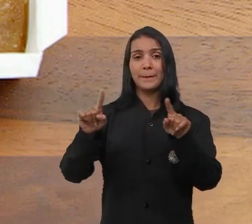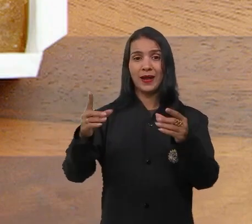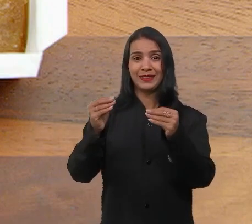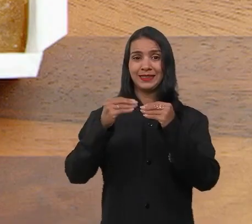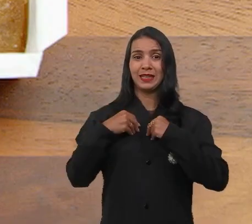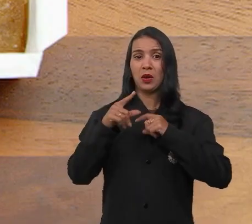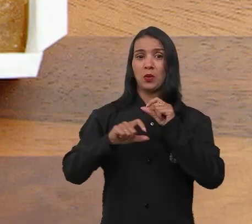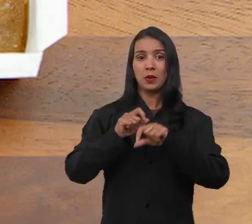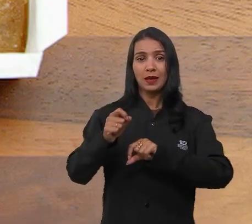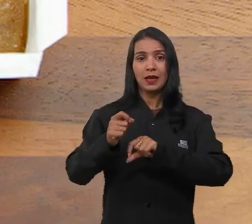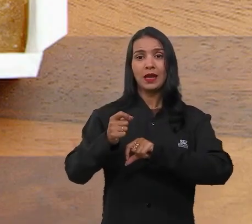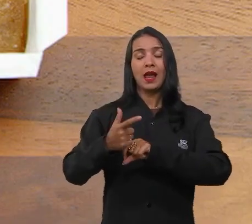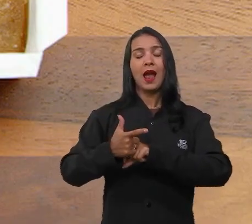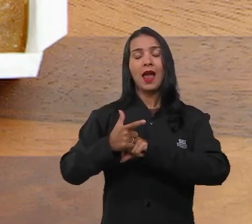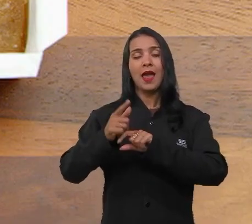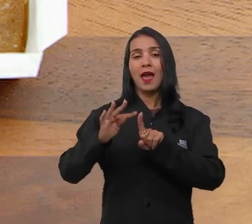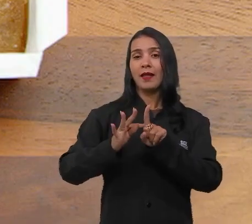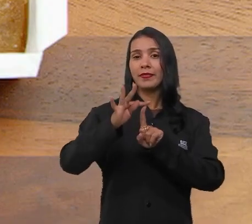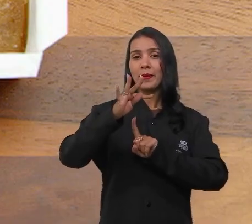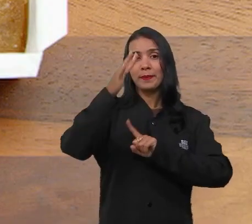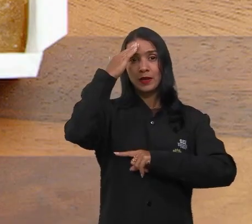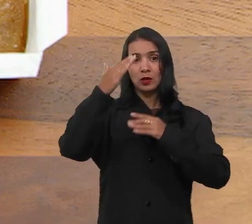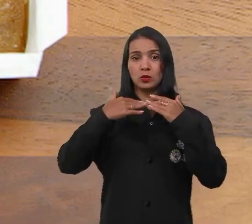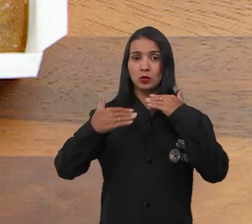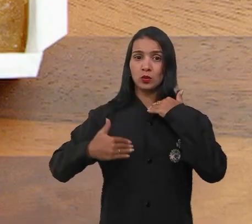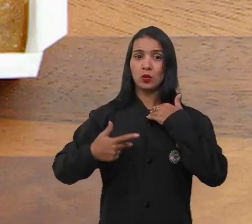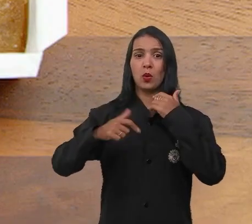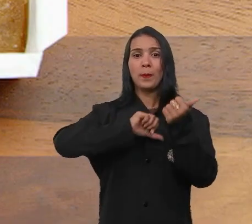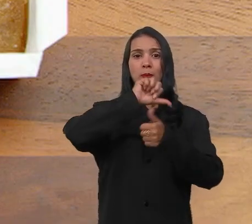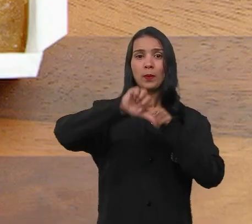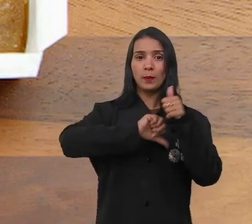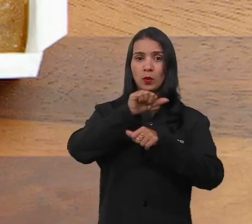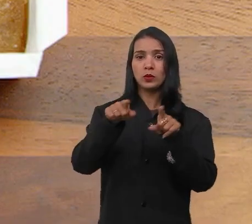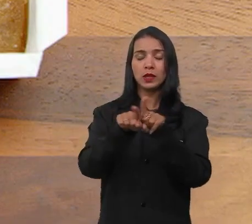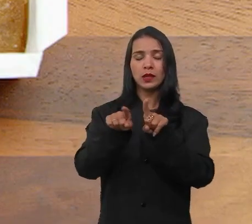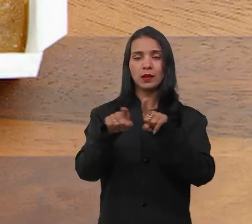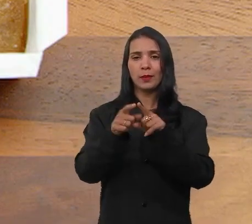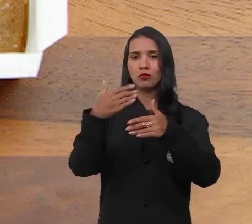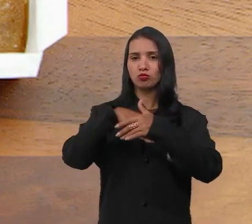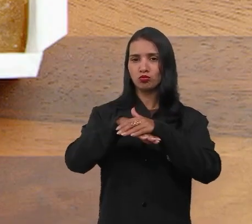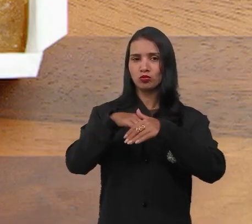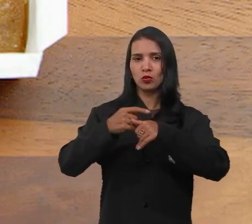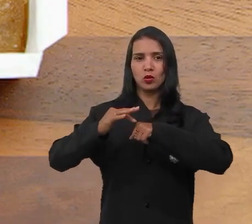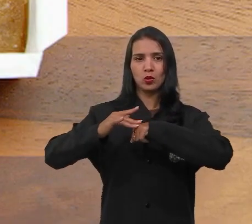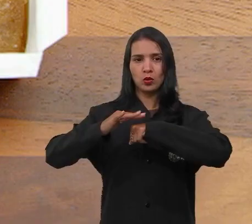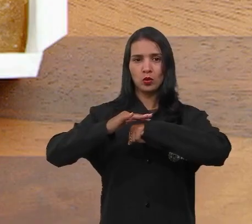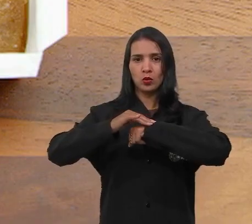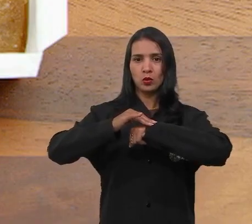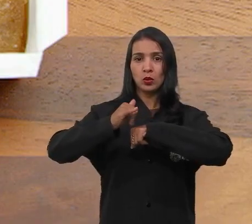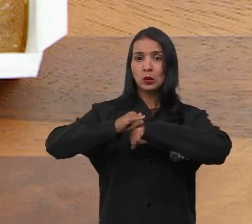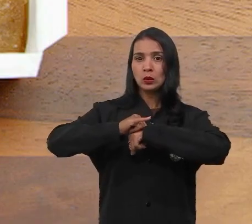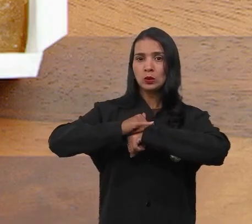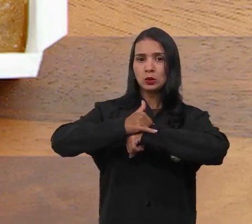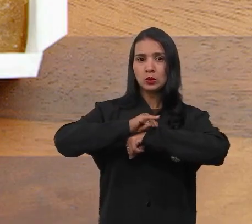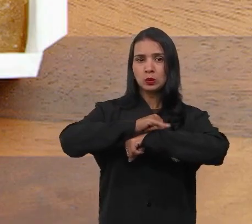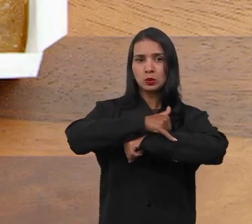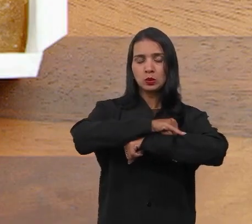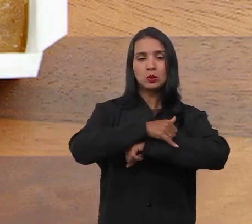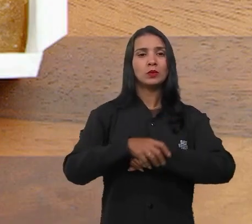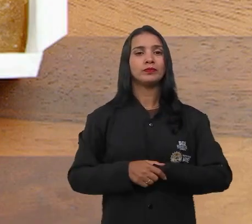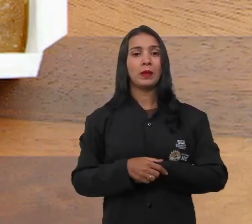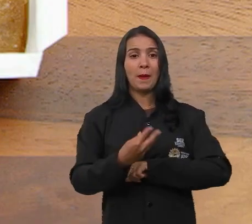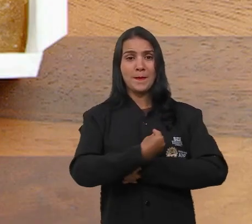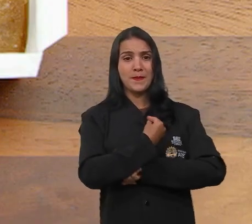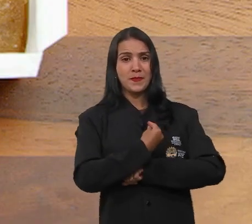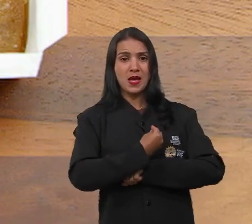de líquidos. A presença de gorduras saturadas, também gordura trans, que também aumenta ali o colesterol ruim. As grandes